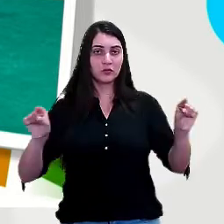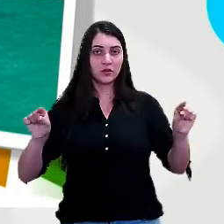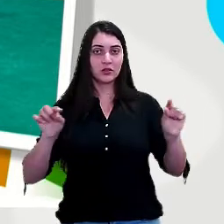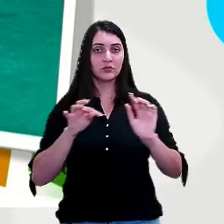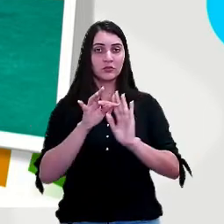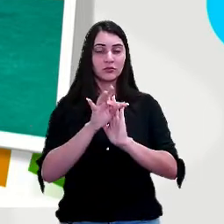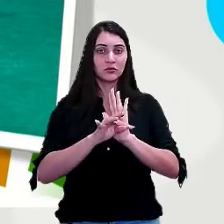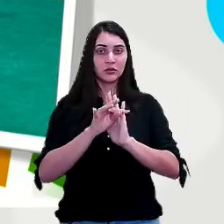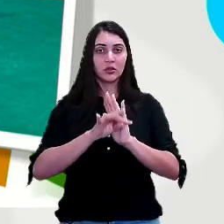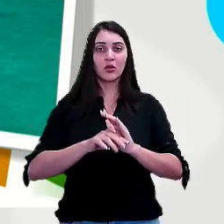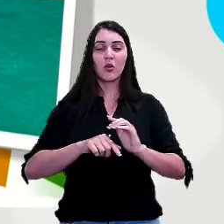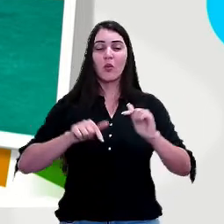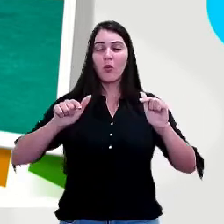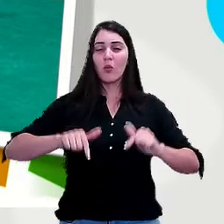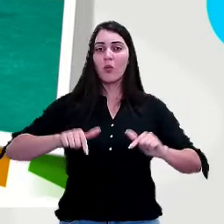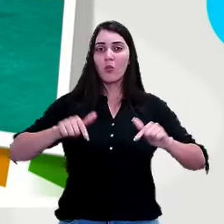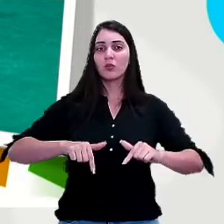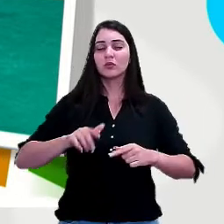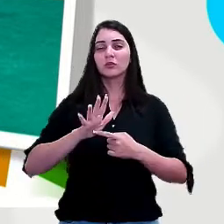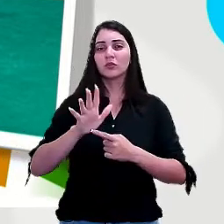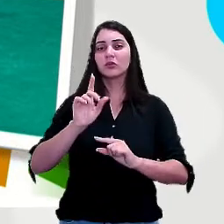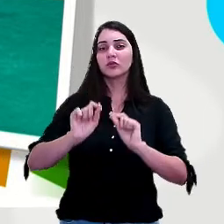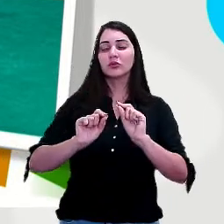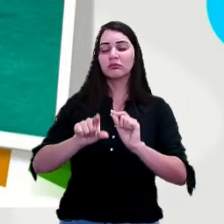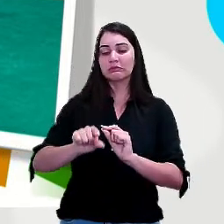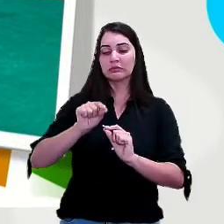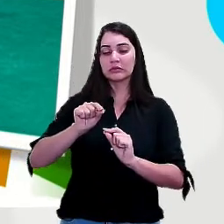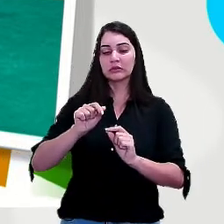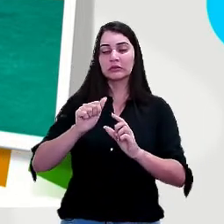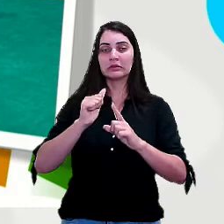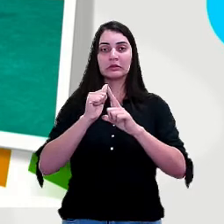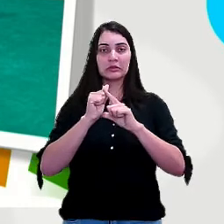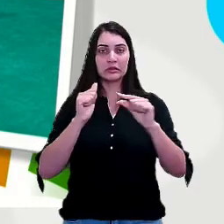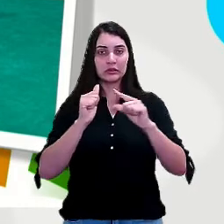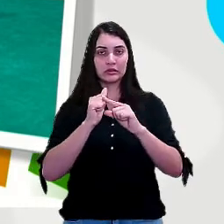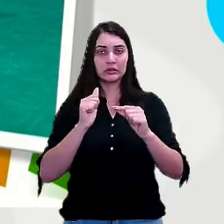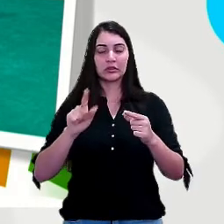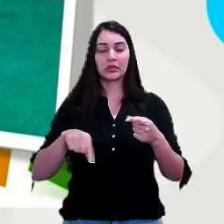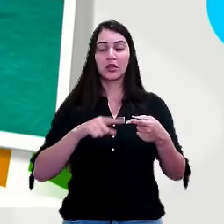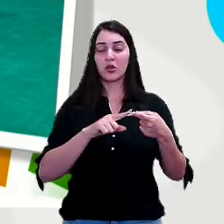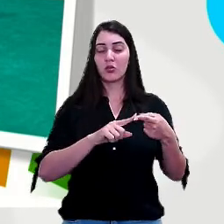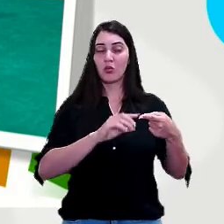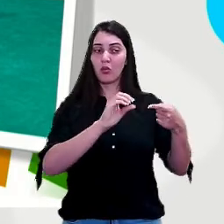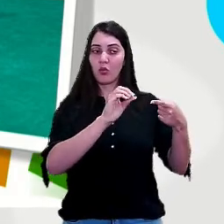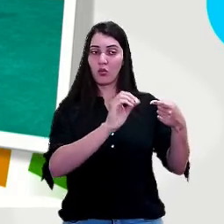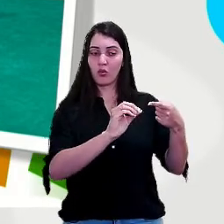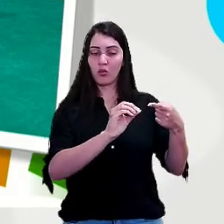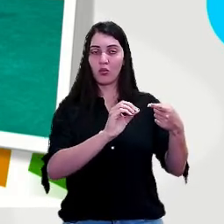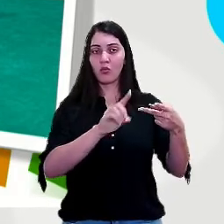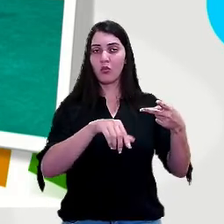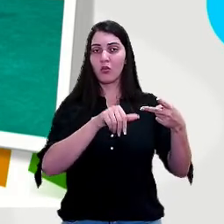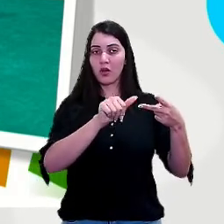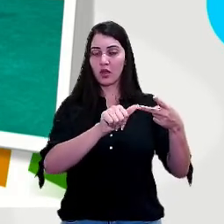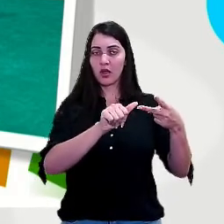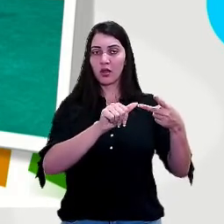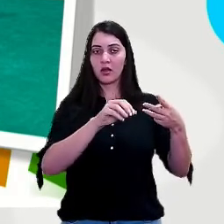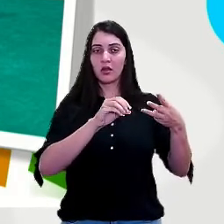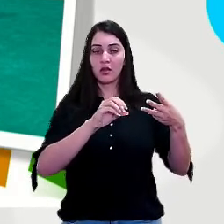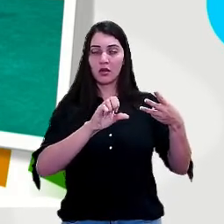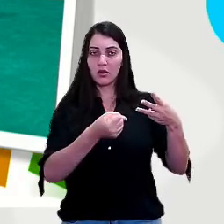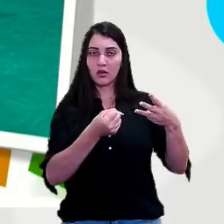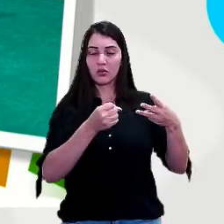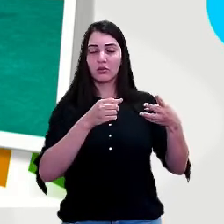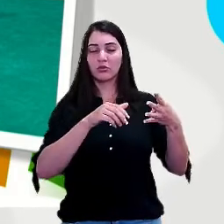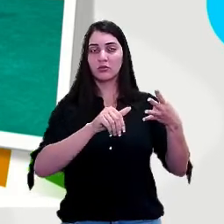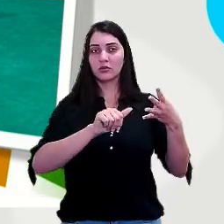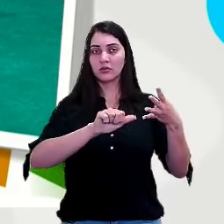texto, onde destacou bem os artigos. Temos o, a, os,